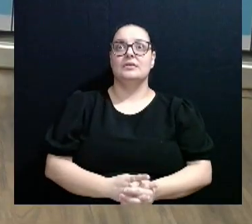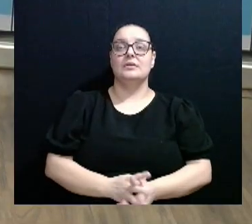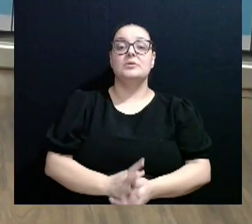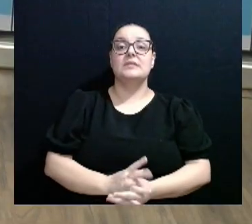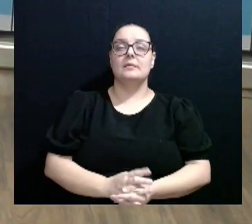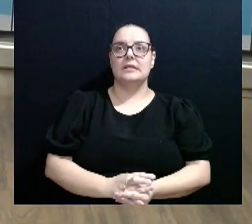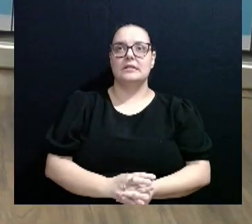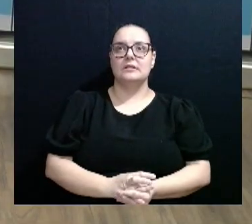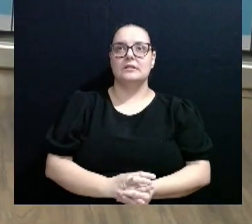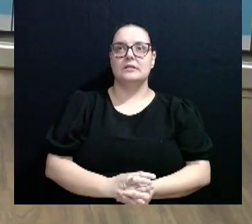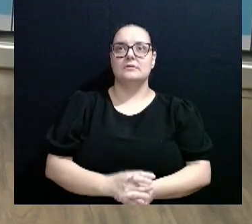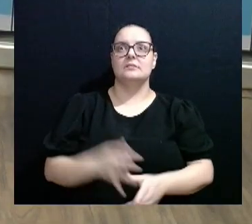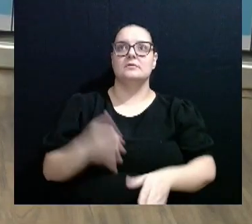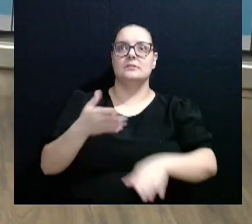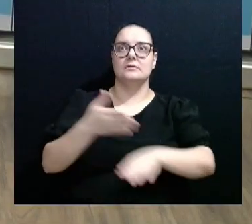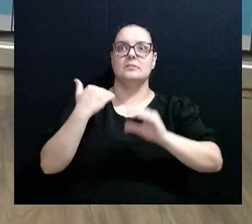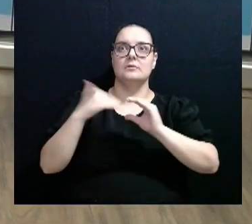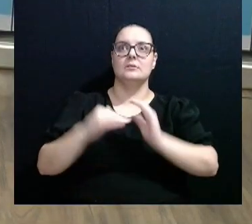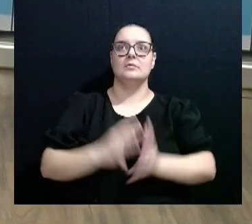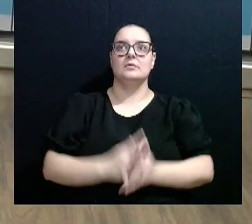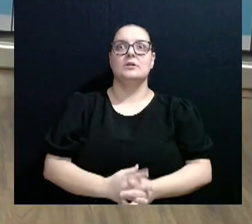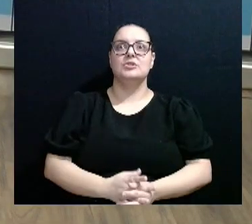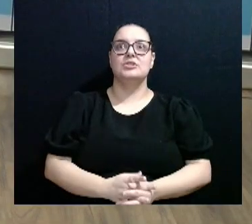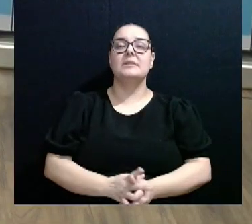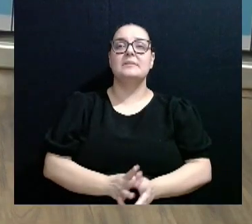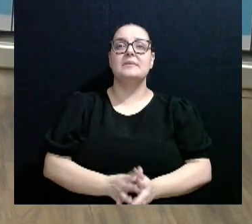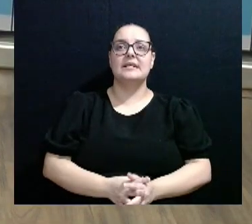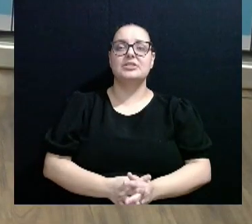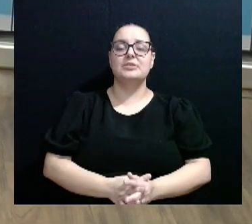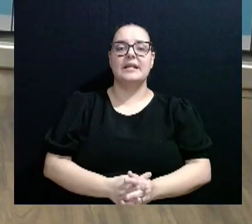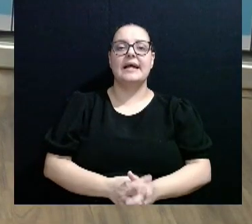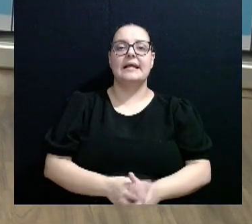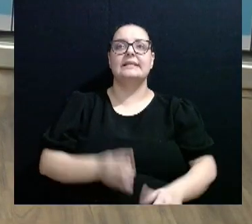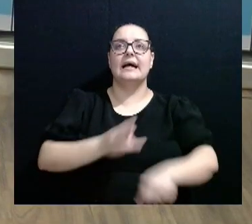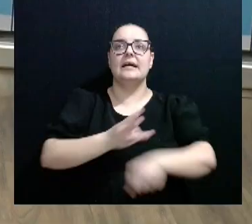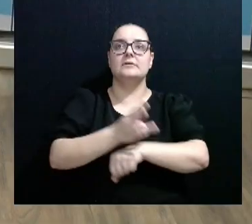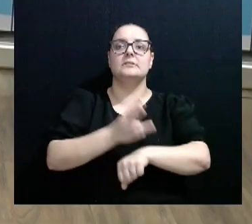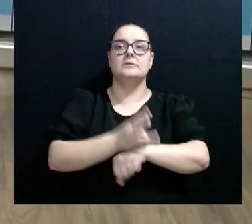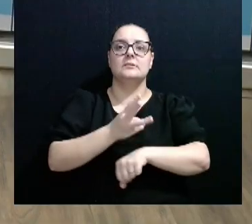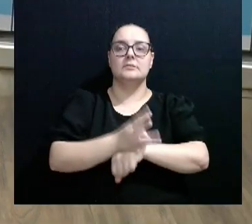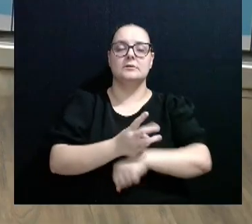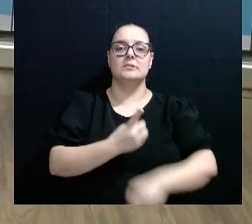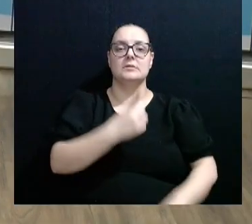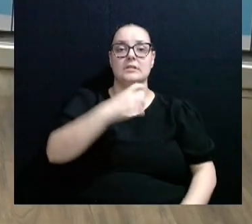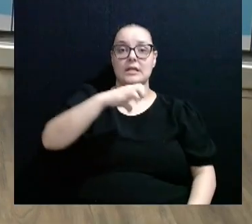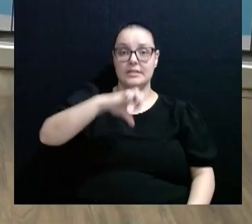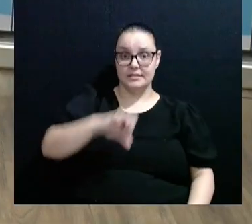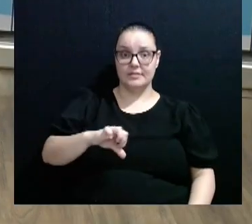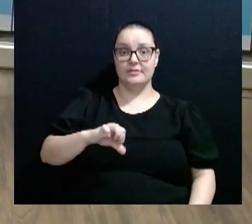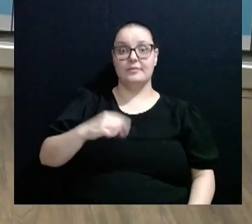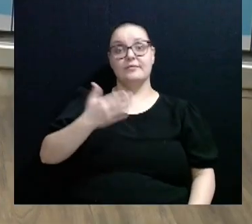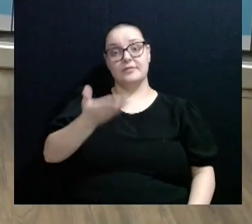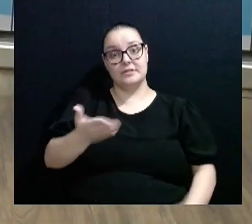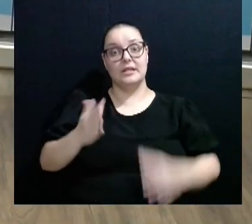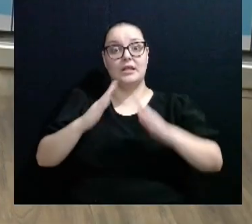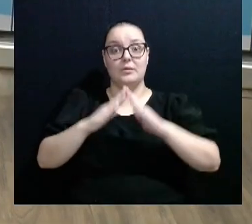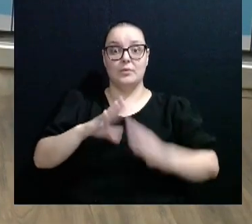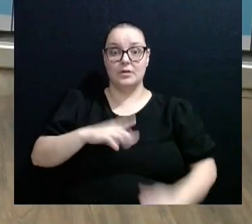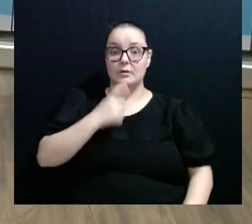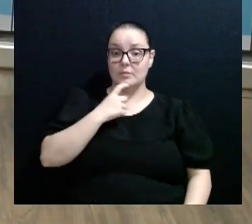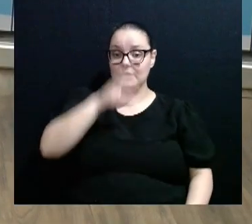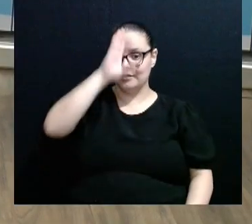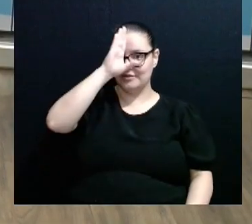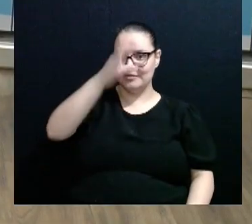mande a sua mensagem para o número do nosso WhatsApp, 19 é o nosso DDD. Para você que é de Campinas e região, já sabe,